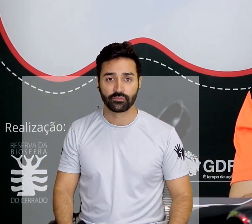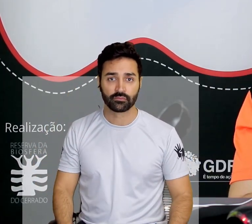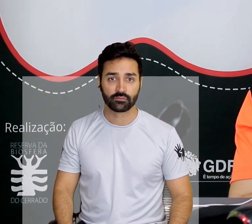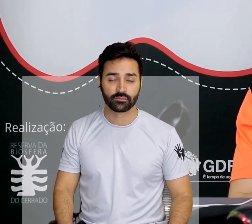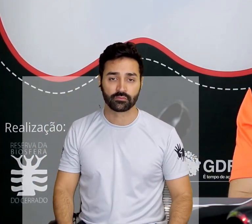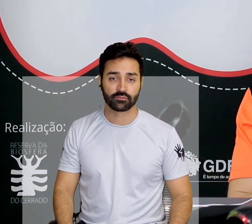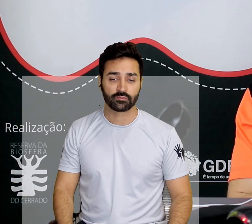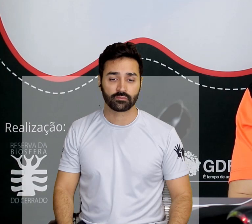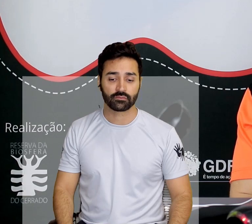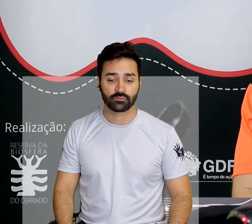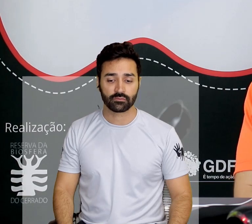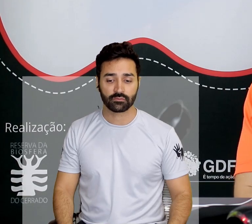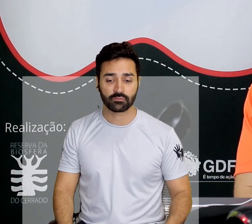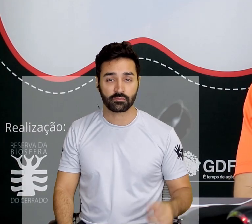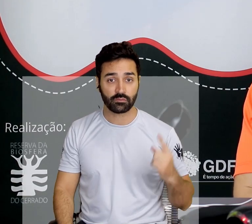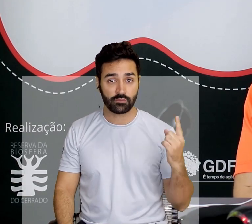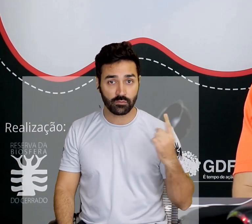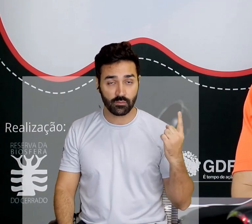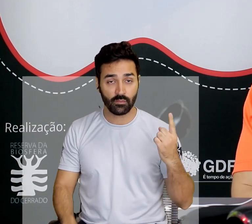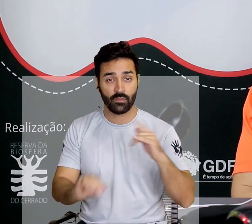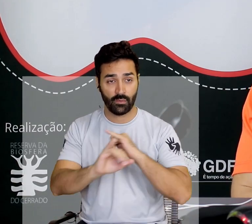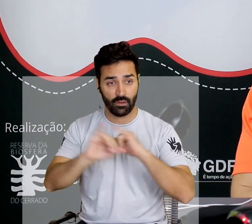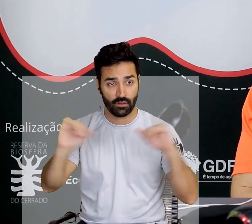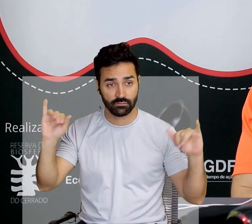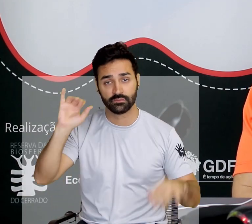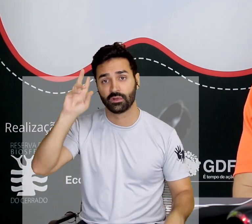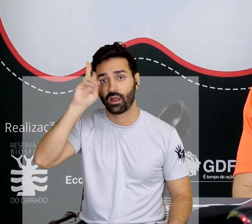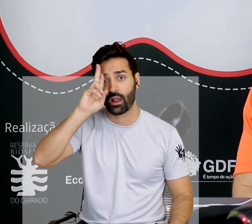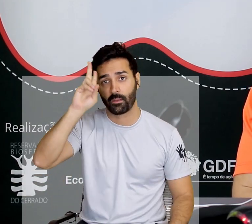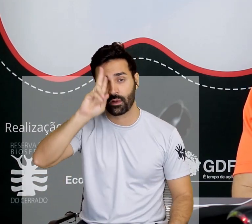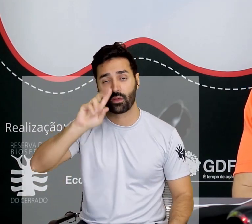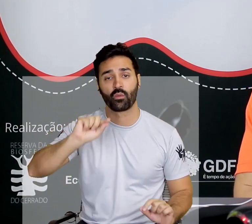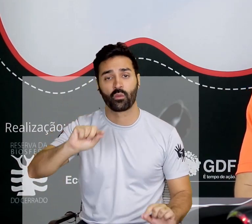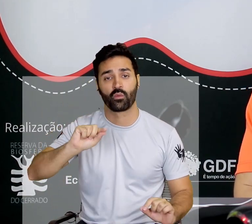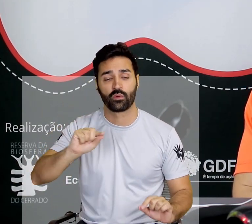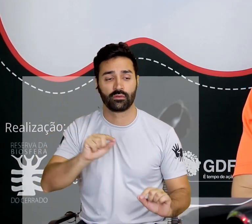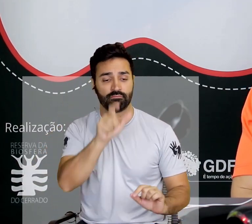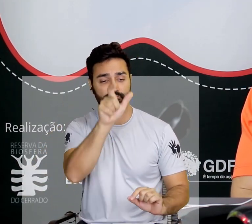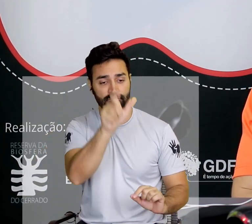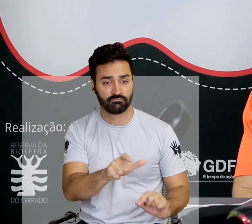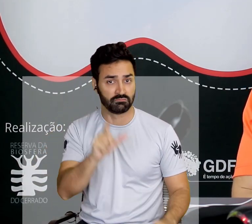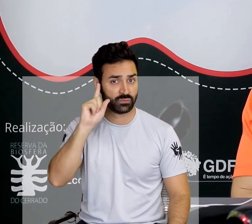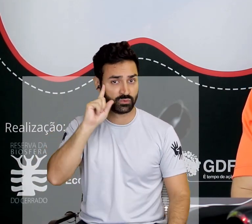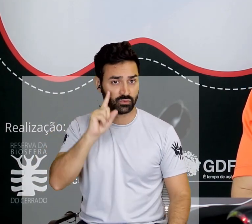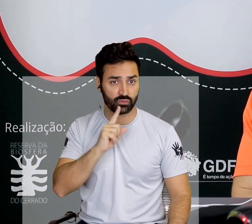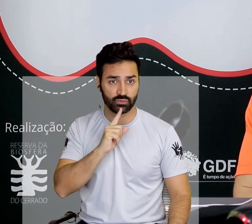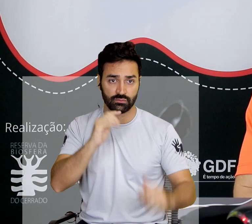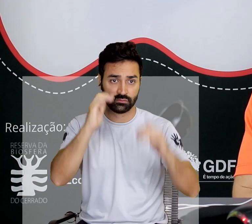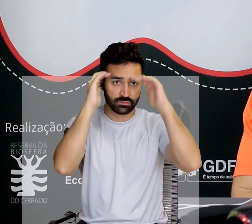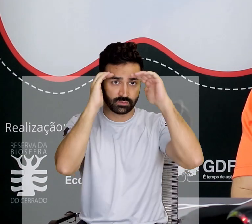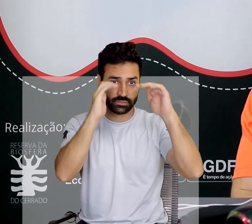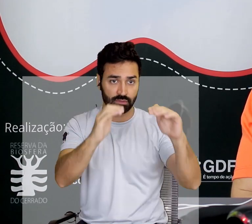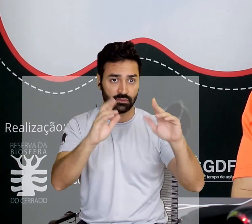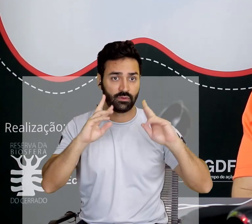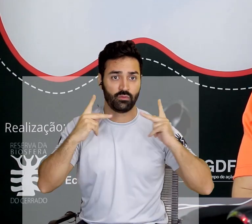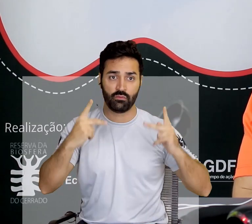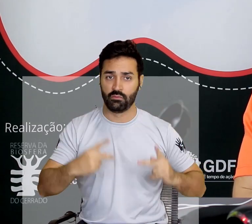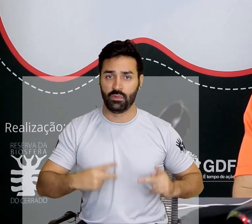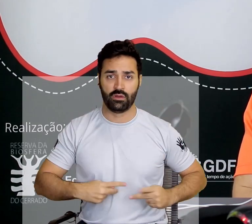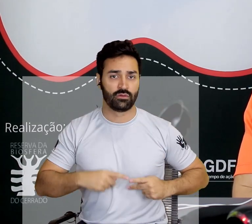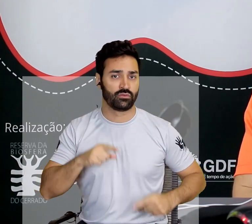Primeiro, a gente tem que lembrar que a gente precisa tratar as pessoas surdas como seres humanos, como eles